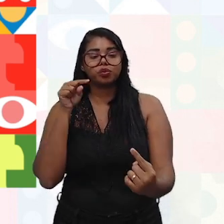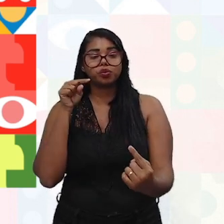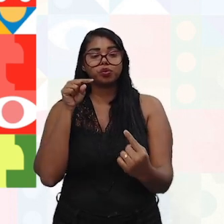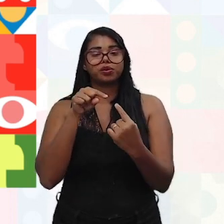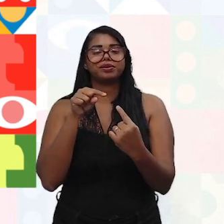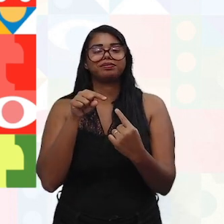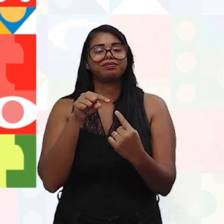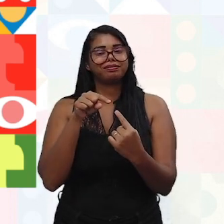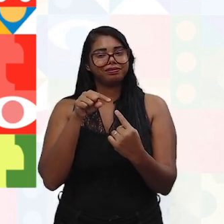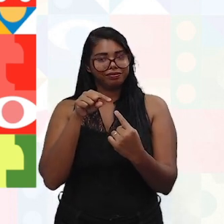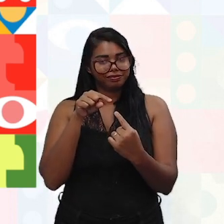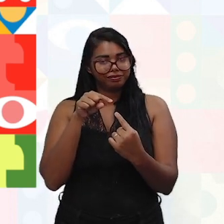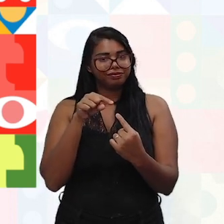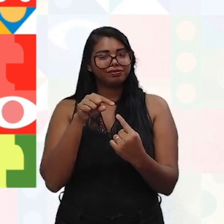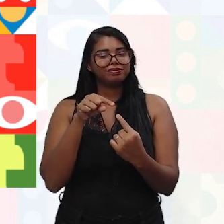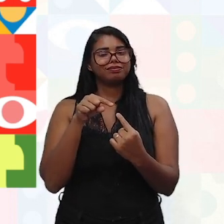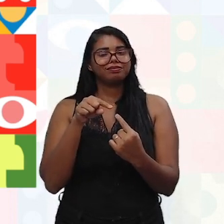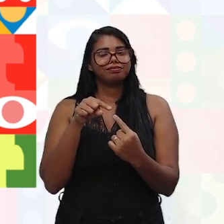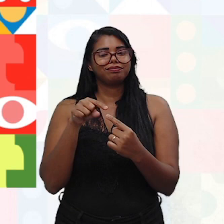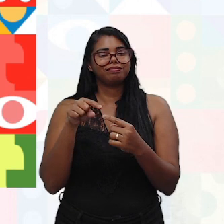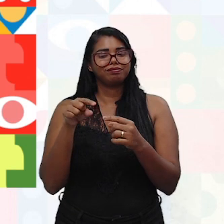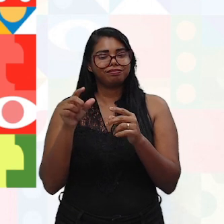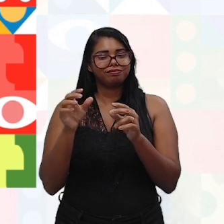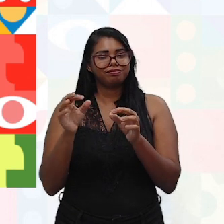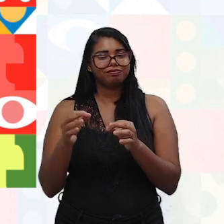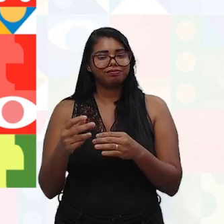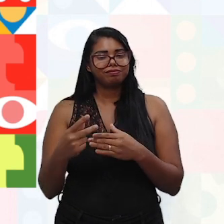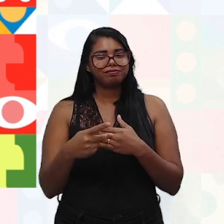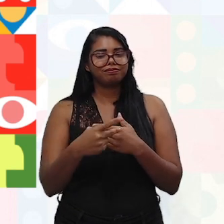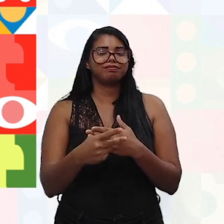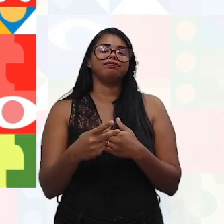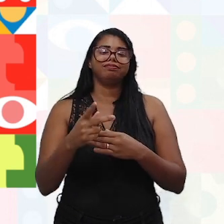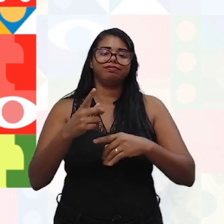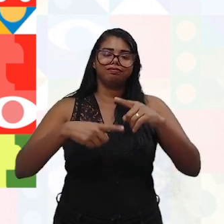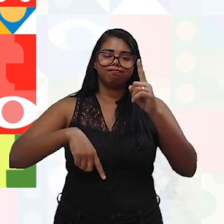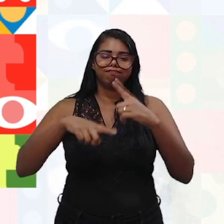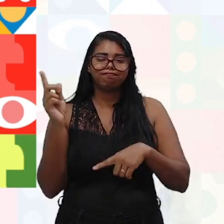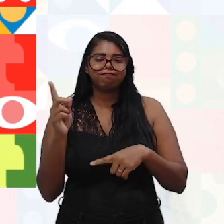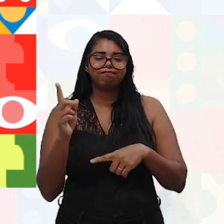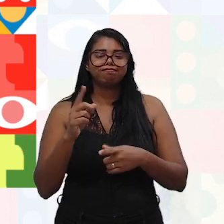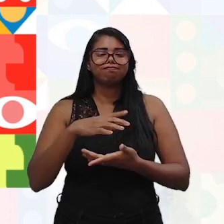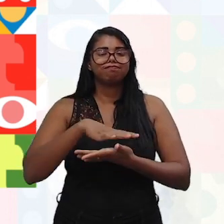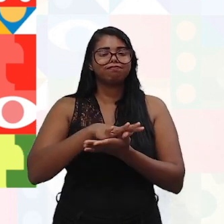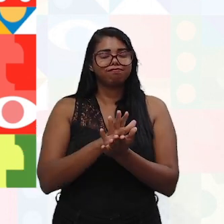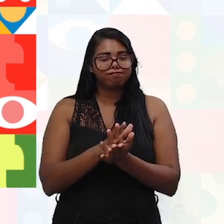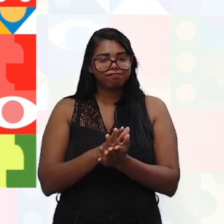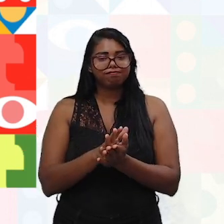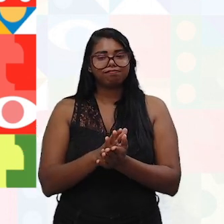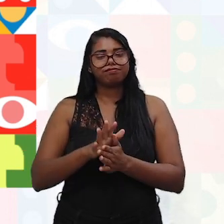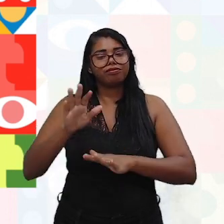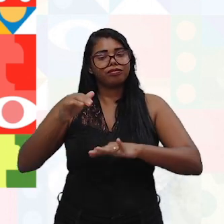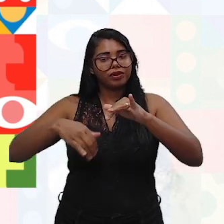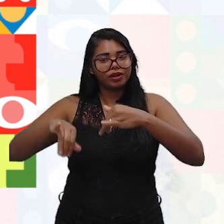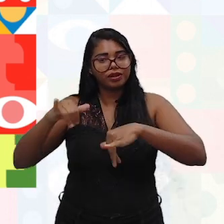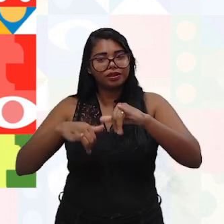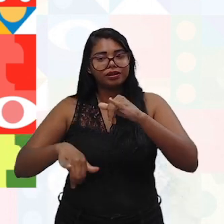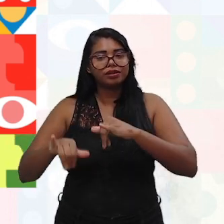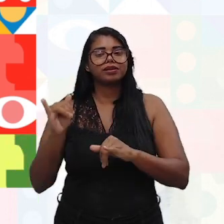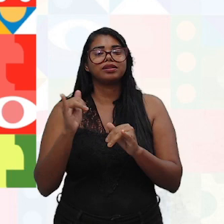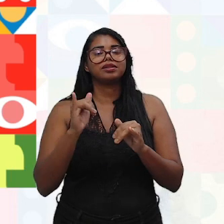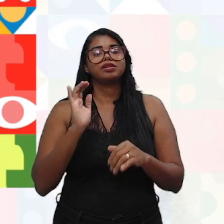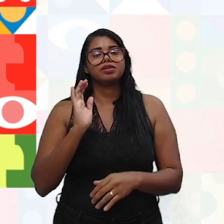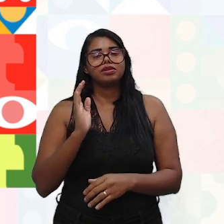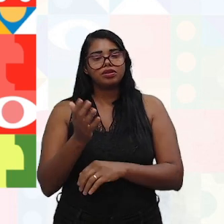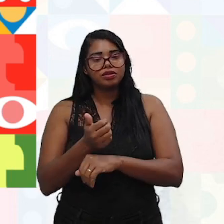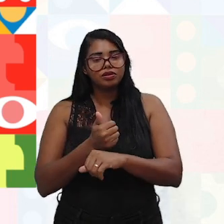dessas medidas é estabelecer uma reversão daqueles danos físicos ou químicos. Então, geralmente, o